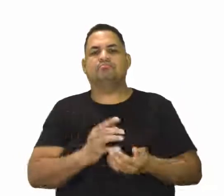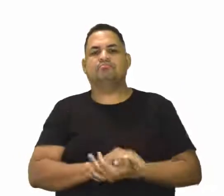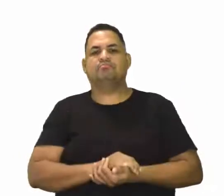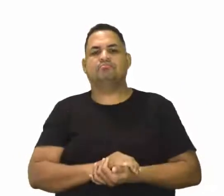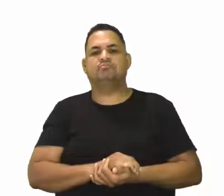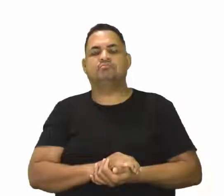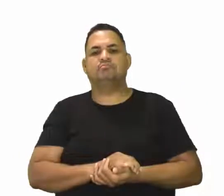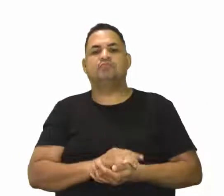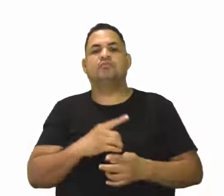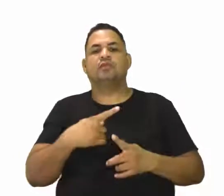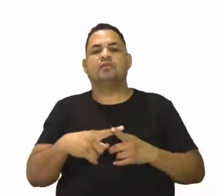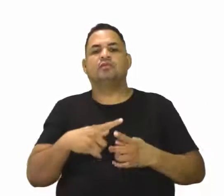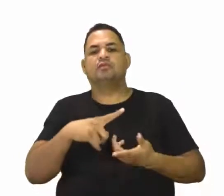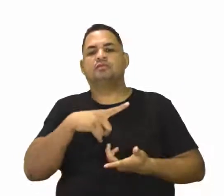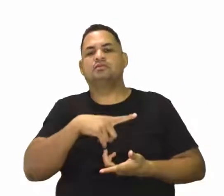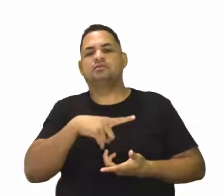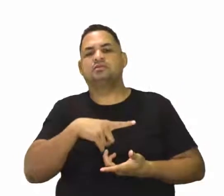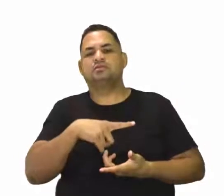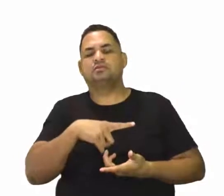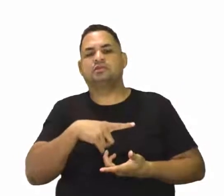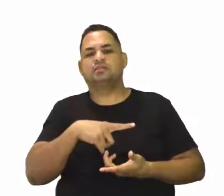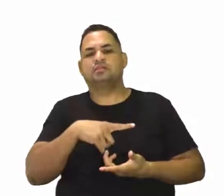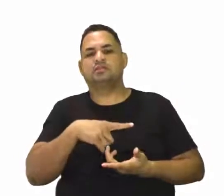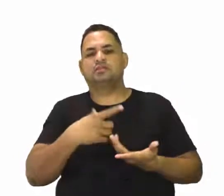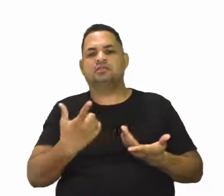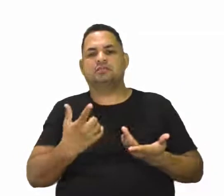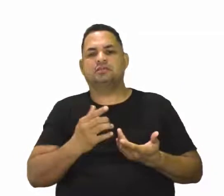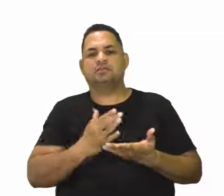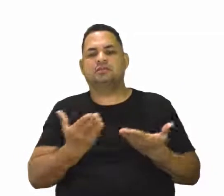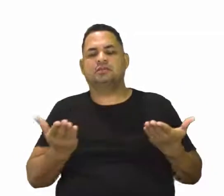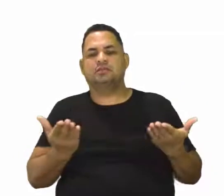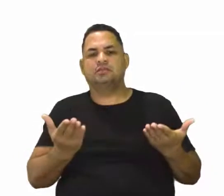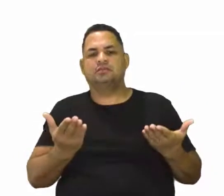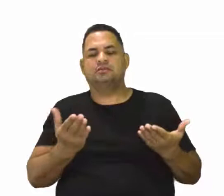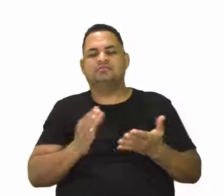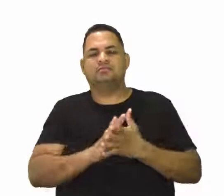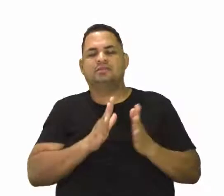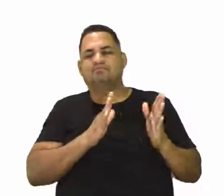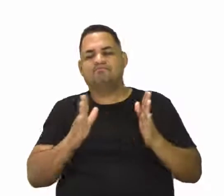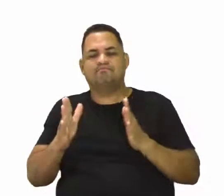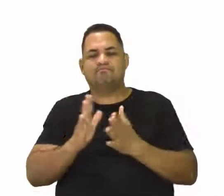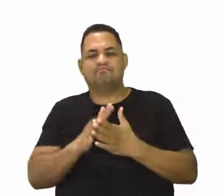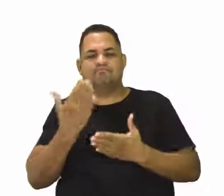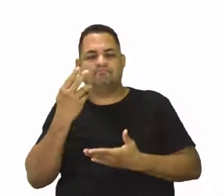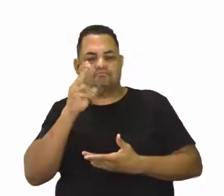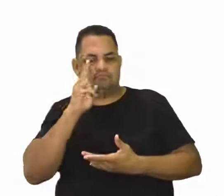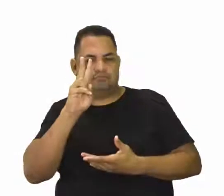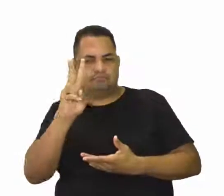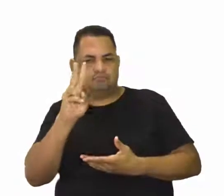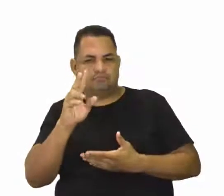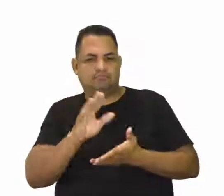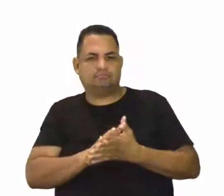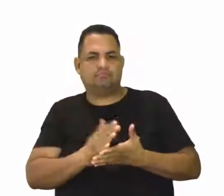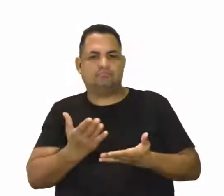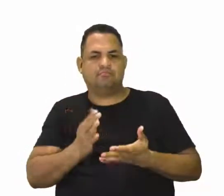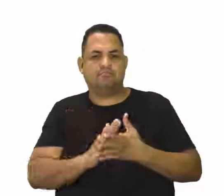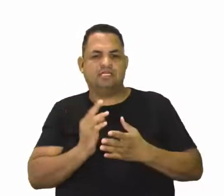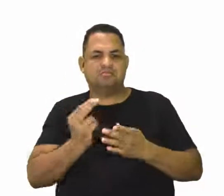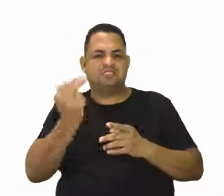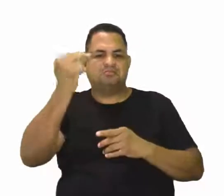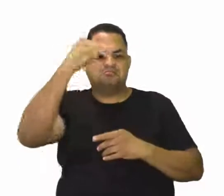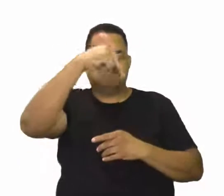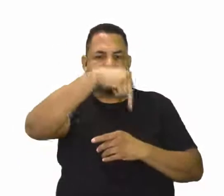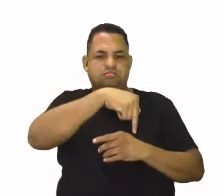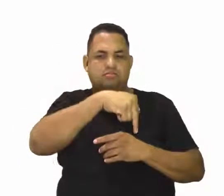é isso porque hoje tem cortes né mas na época cara você via ao vivo as pessoas se